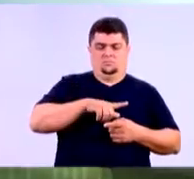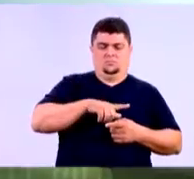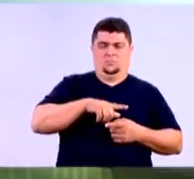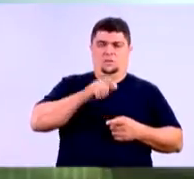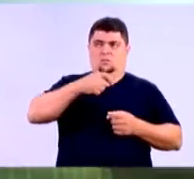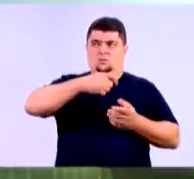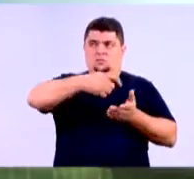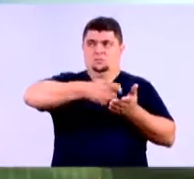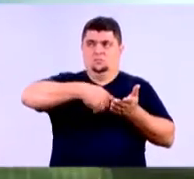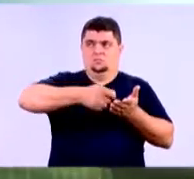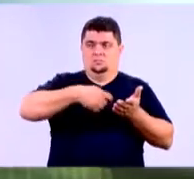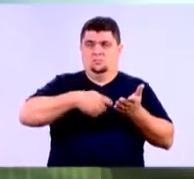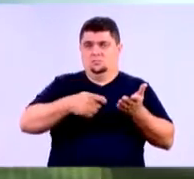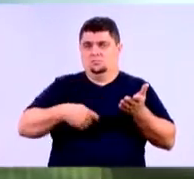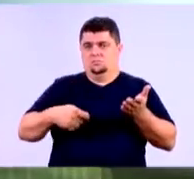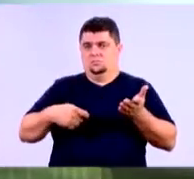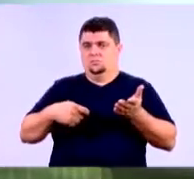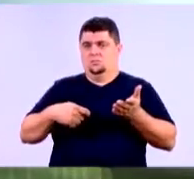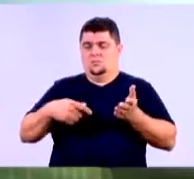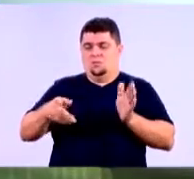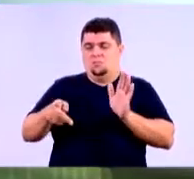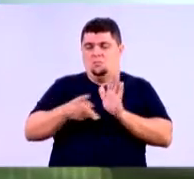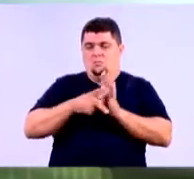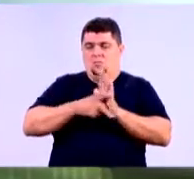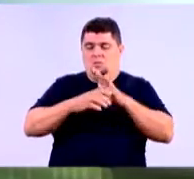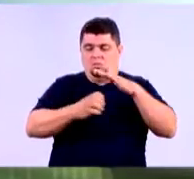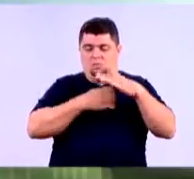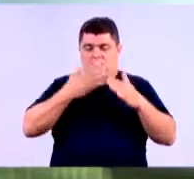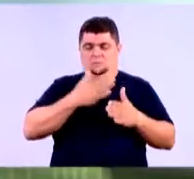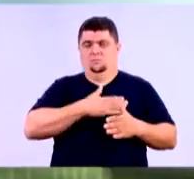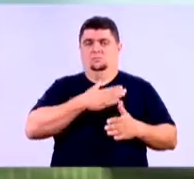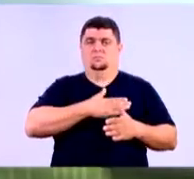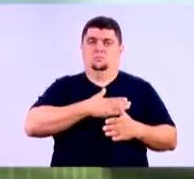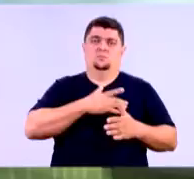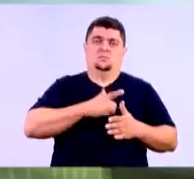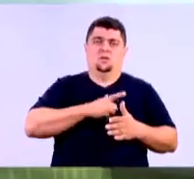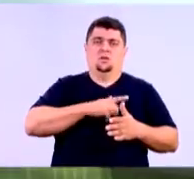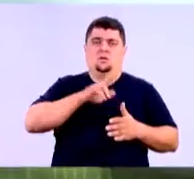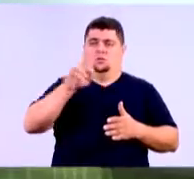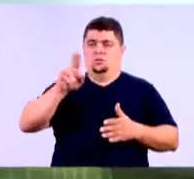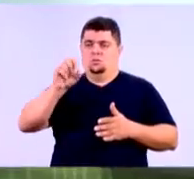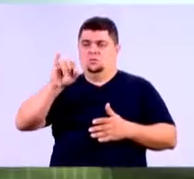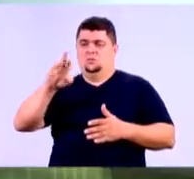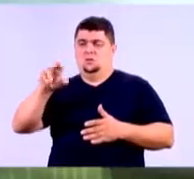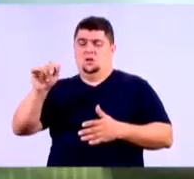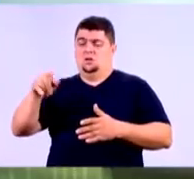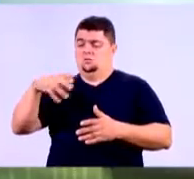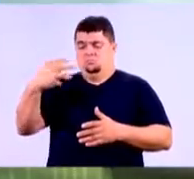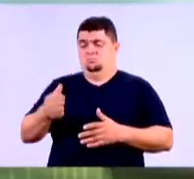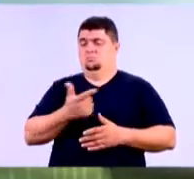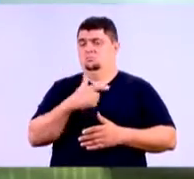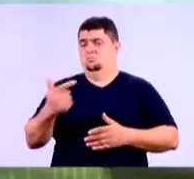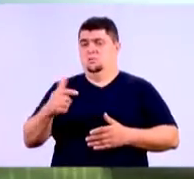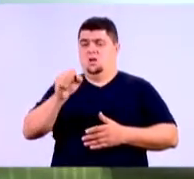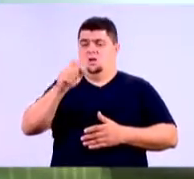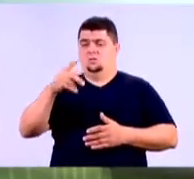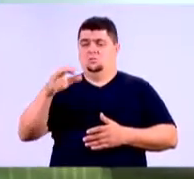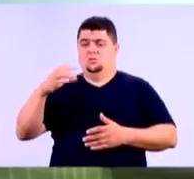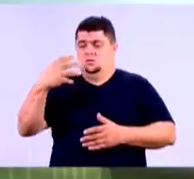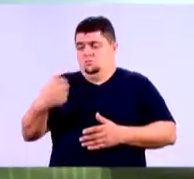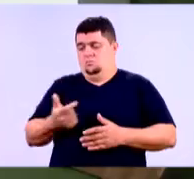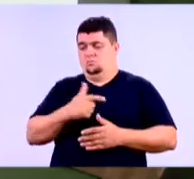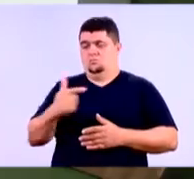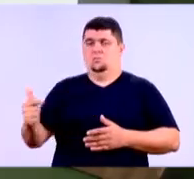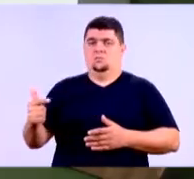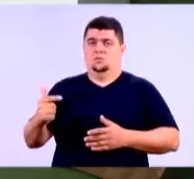escrito. Eu escrevo ali na minha política de crédito da minha empresa. Quem tiver o nome do Serasa, eu não vendo. Quem tiver o nome do SPC, não vendo.